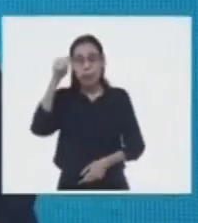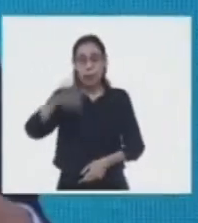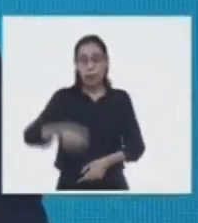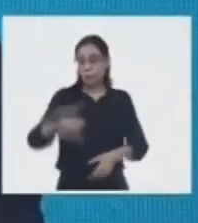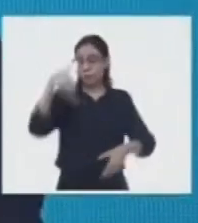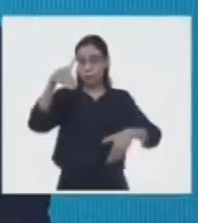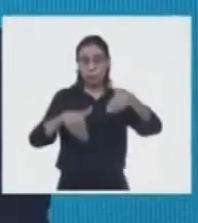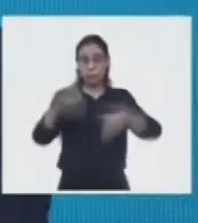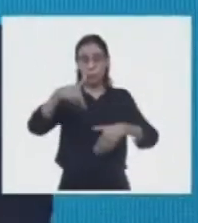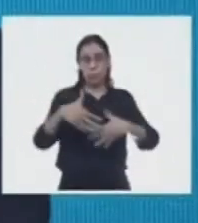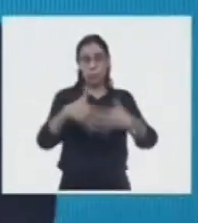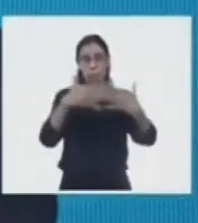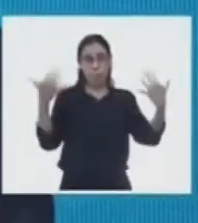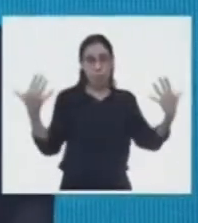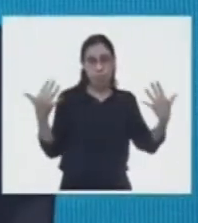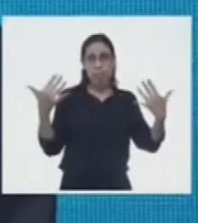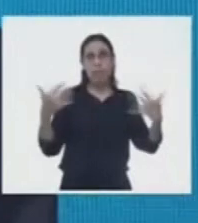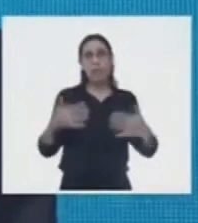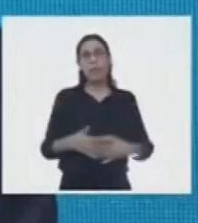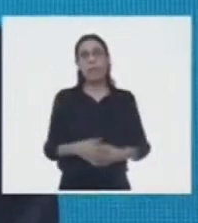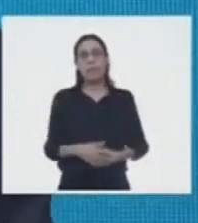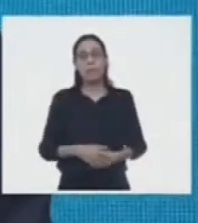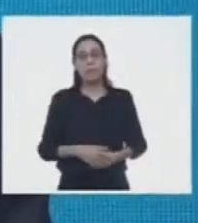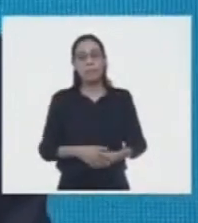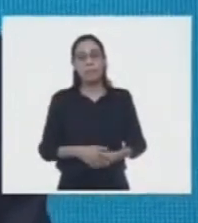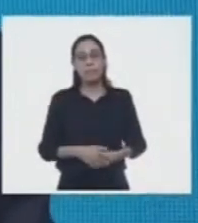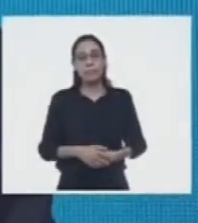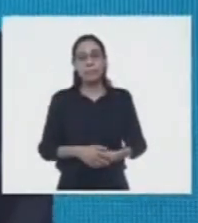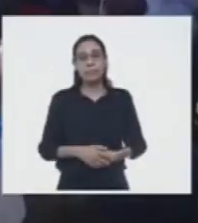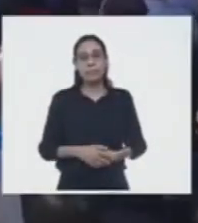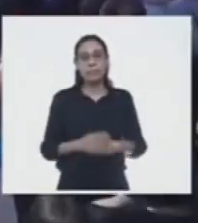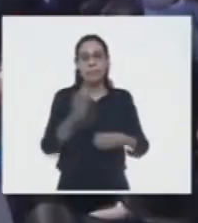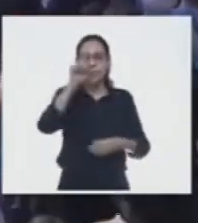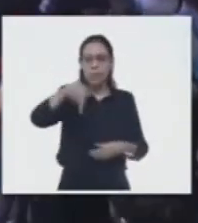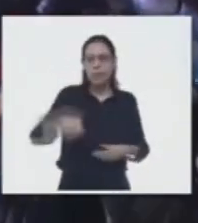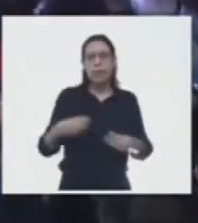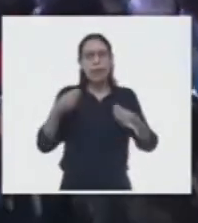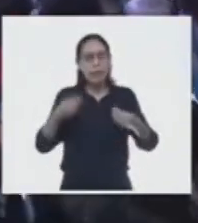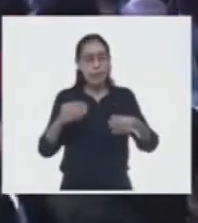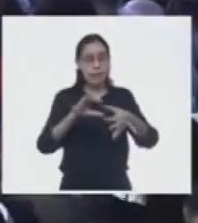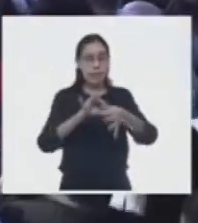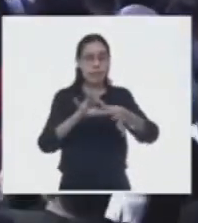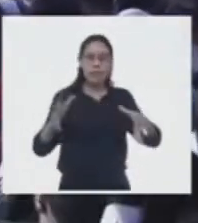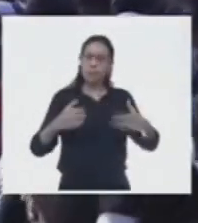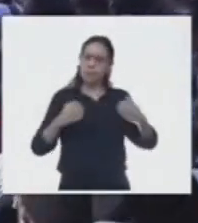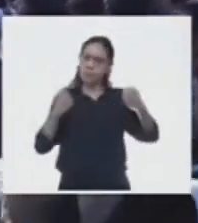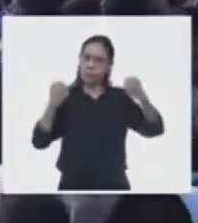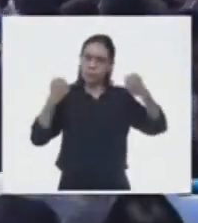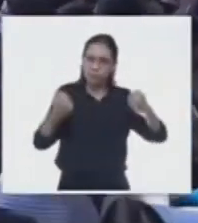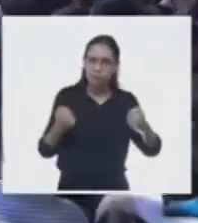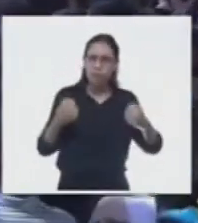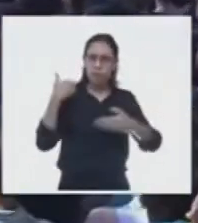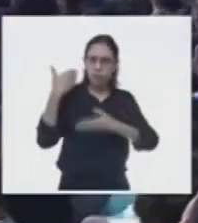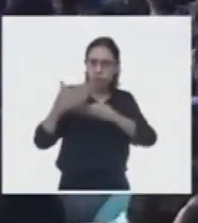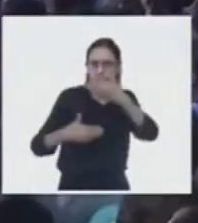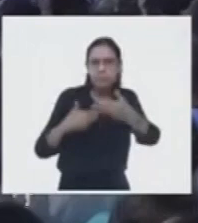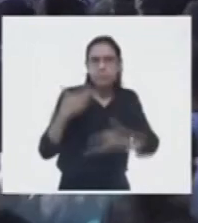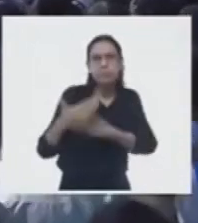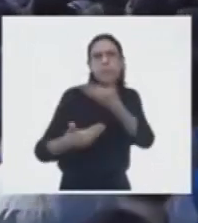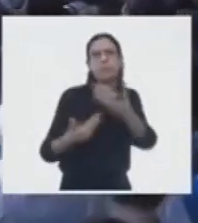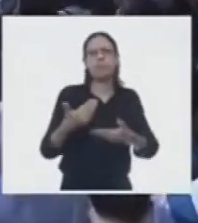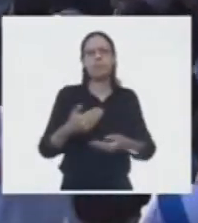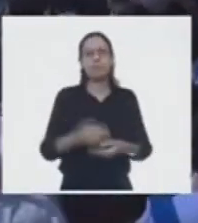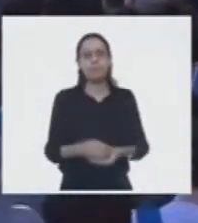o resultado desse domingo chamou bastante a nossa atenção. A gente não esperava que o Sérgio Massa fosse ter um resultado tão positivo como ele teve.